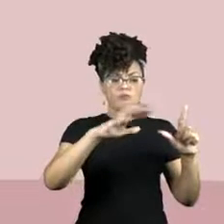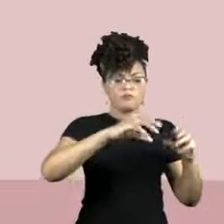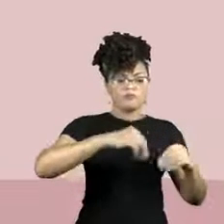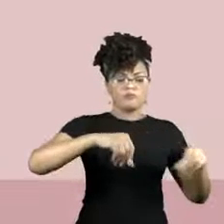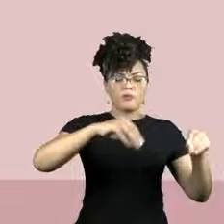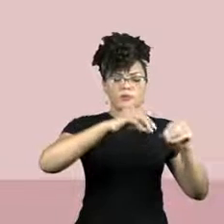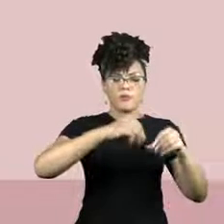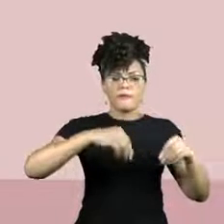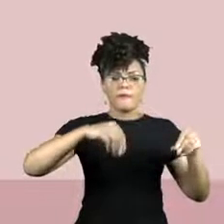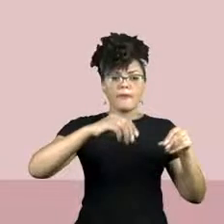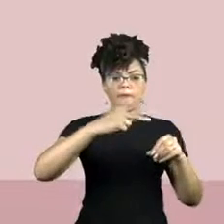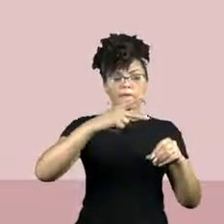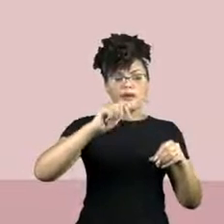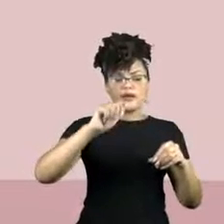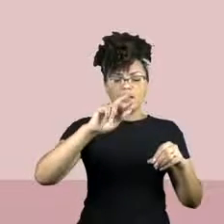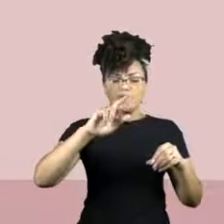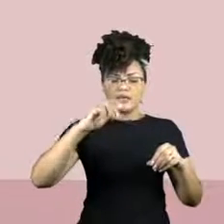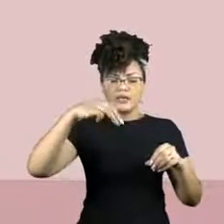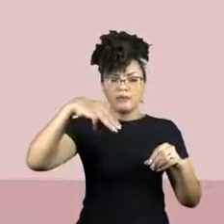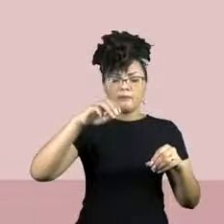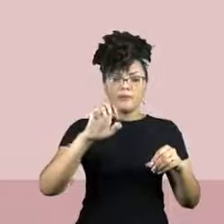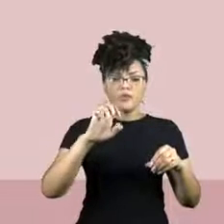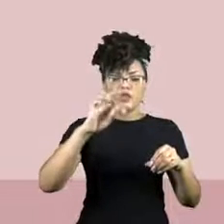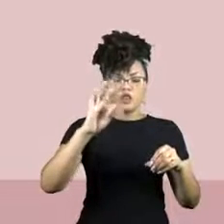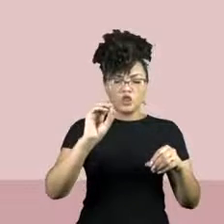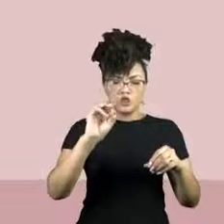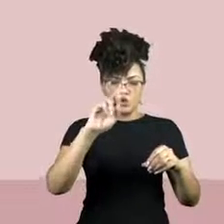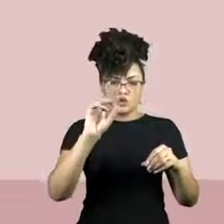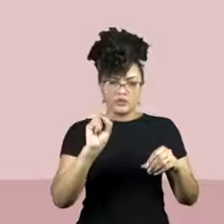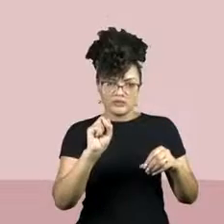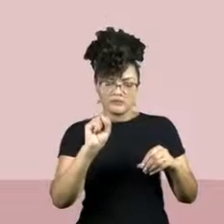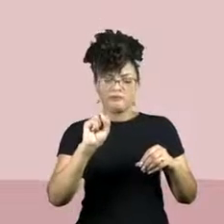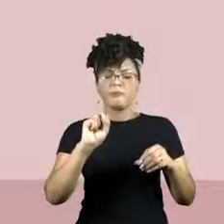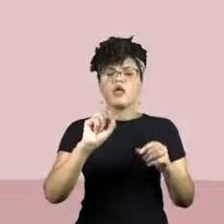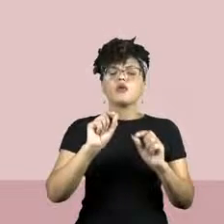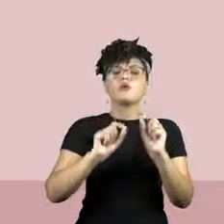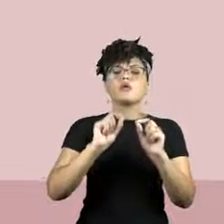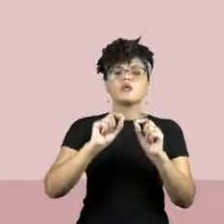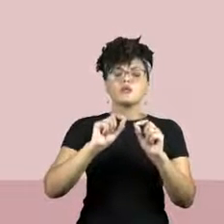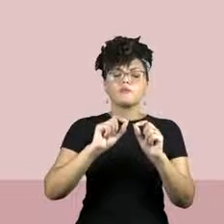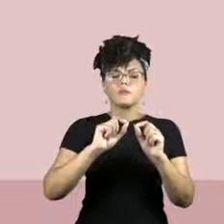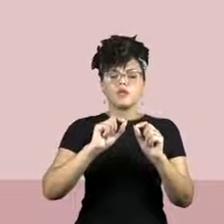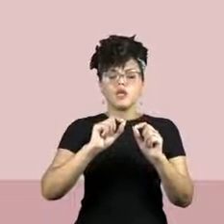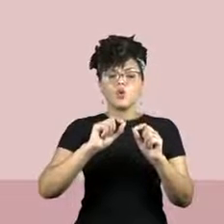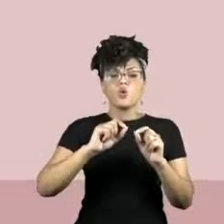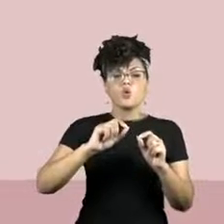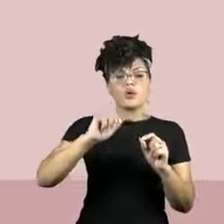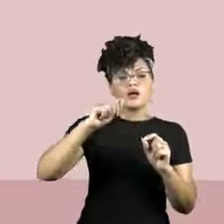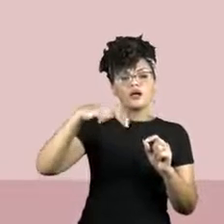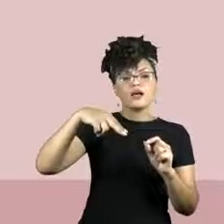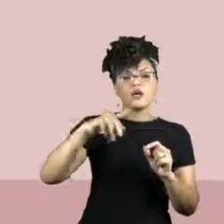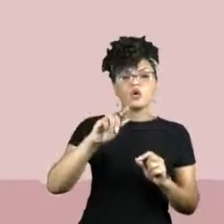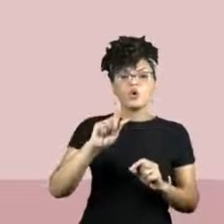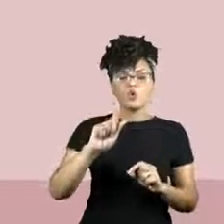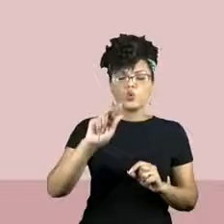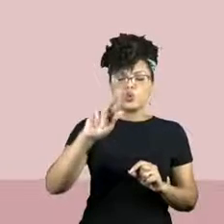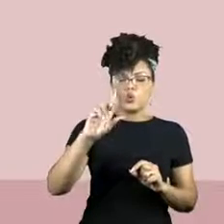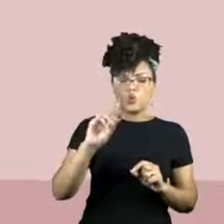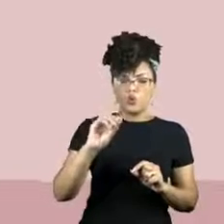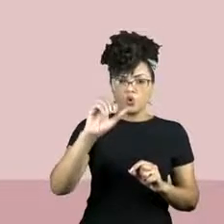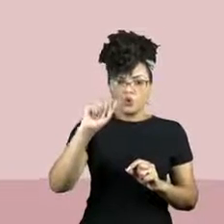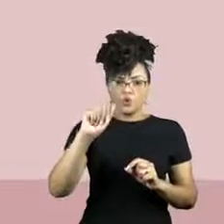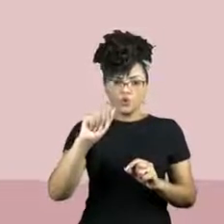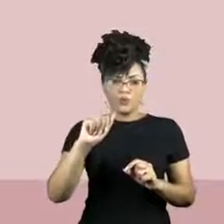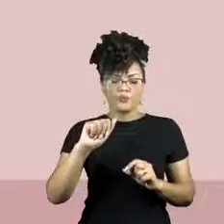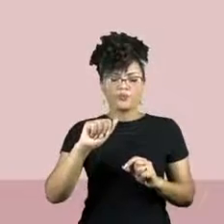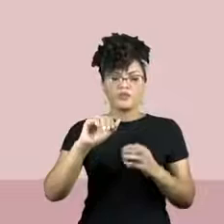tá? Que no caso é coesão e o ângulo φ, né, que é o ângulo de atrito interno, e no